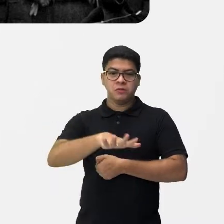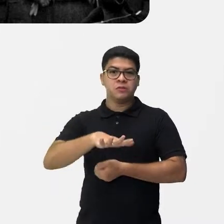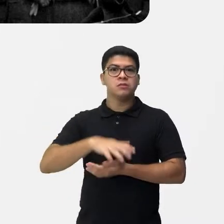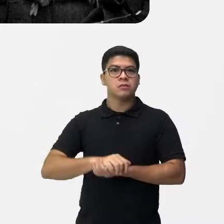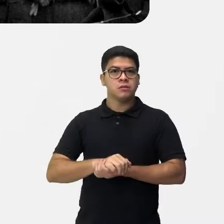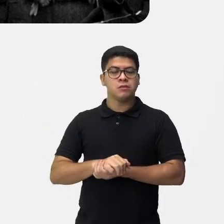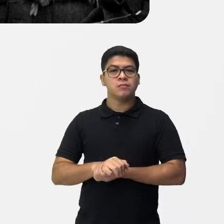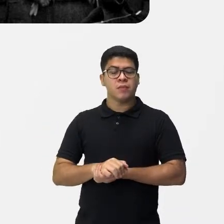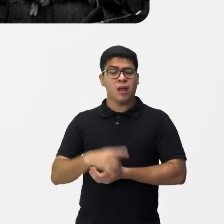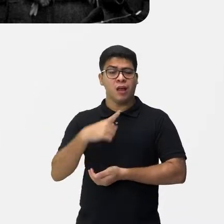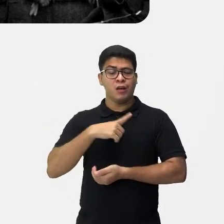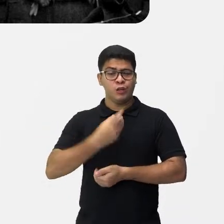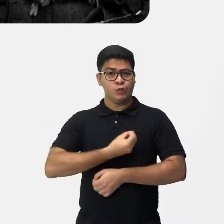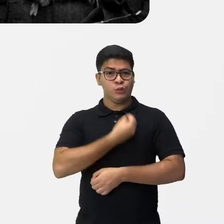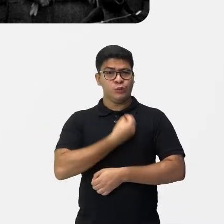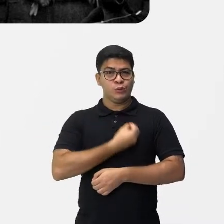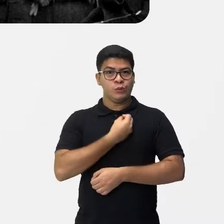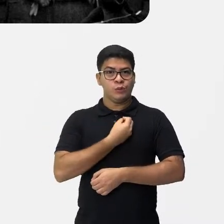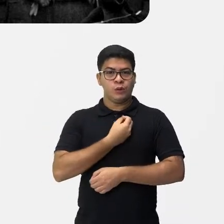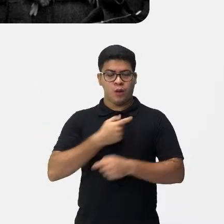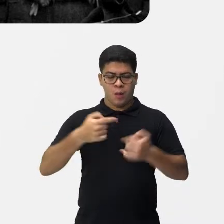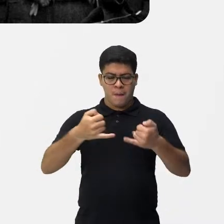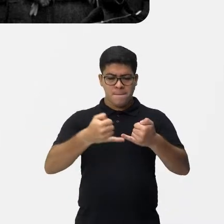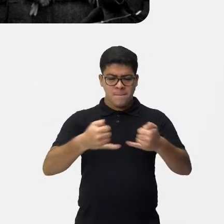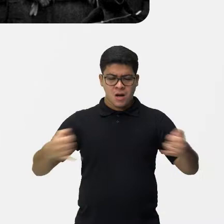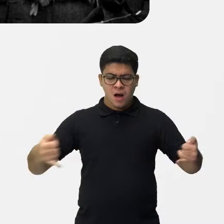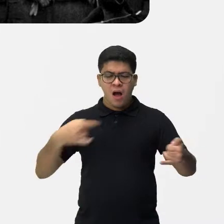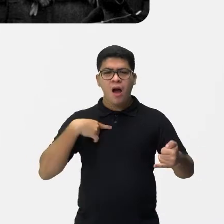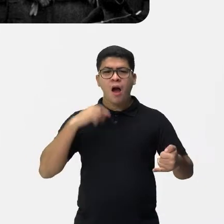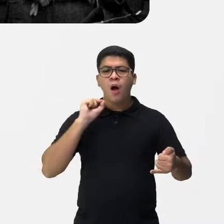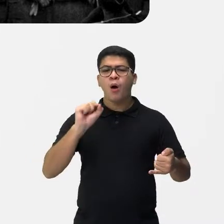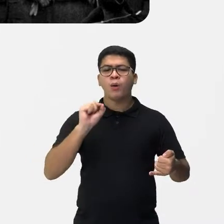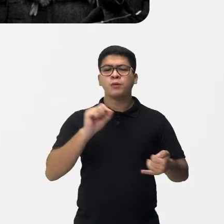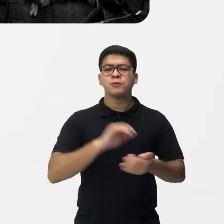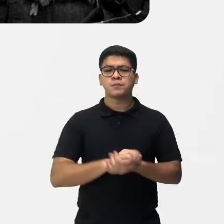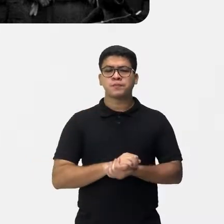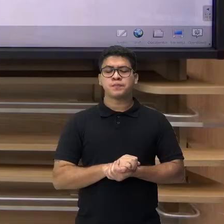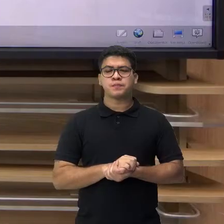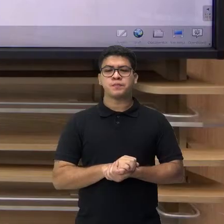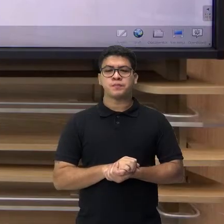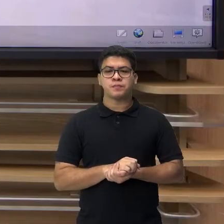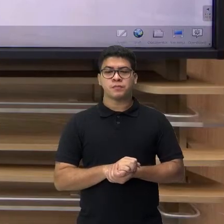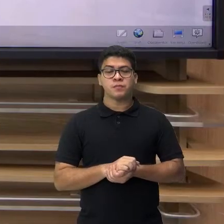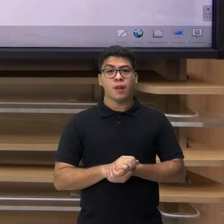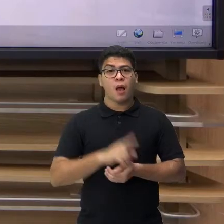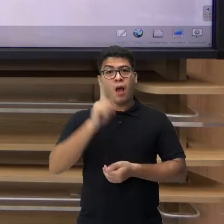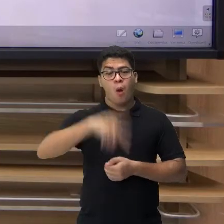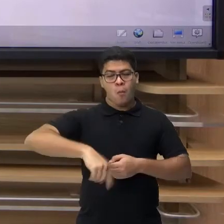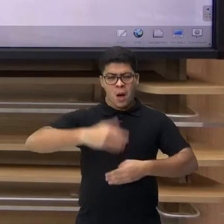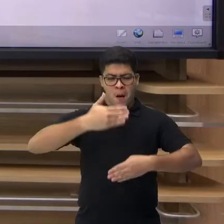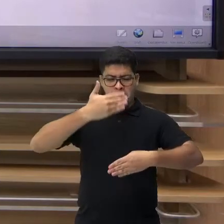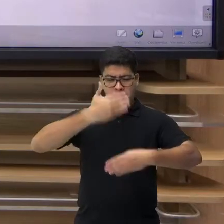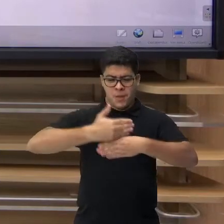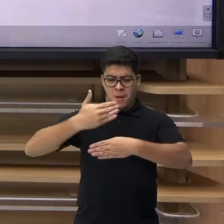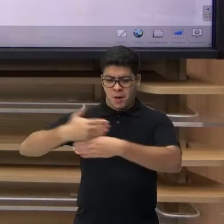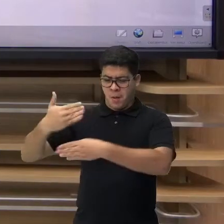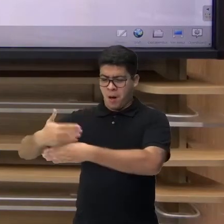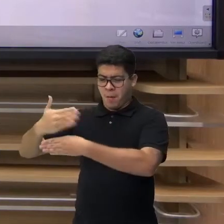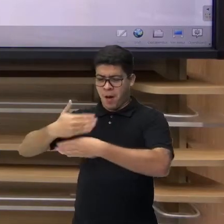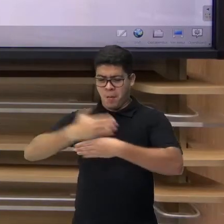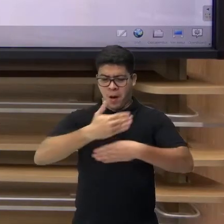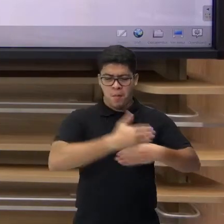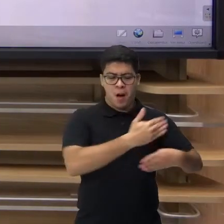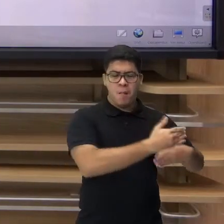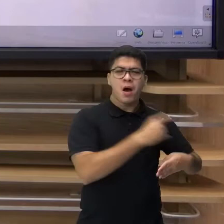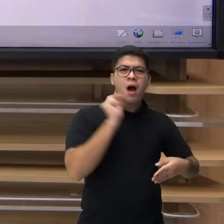tá? Existia na França a chamada Linha Maginot, que era uma fortificação militar que foi construída ali